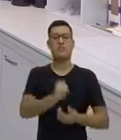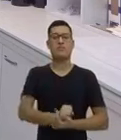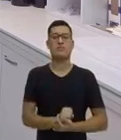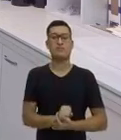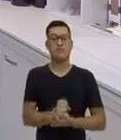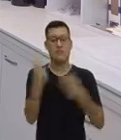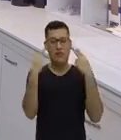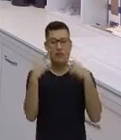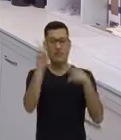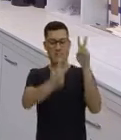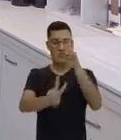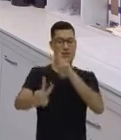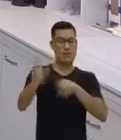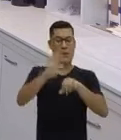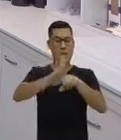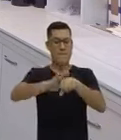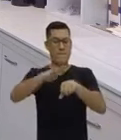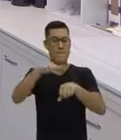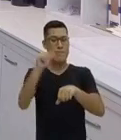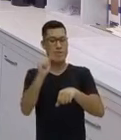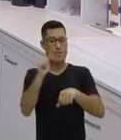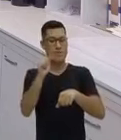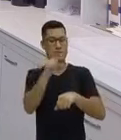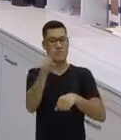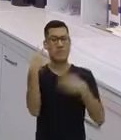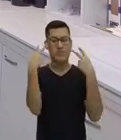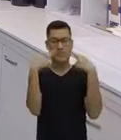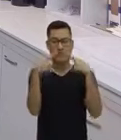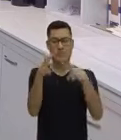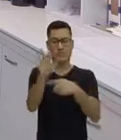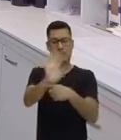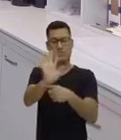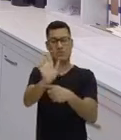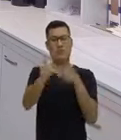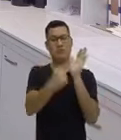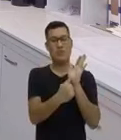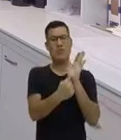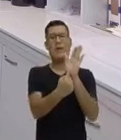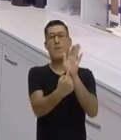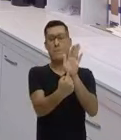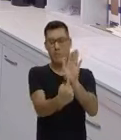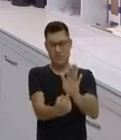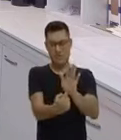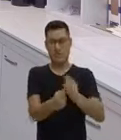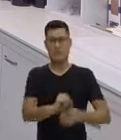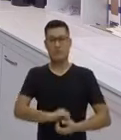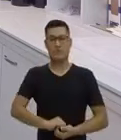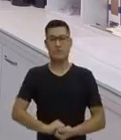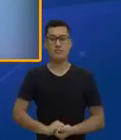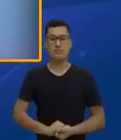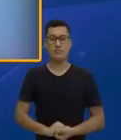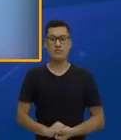ilustrar melhor isso que eu estou falando, eu queria que vocês assistissem um vídeo que ele vai mostrar para vocês essa situação.